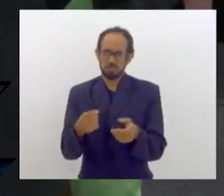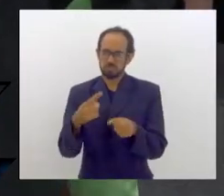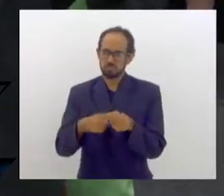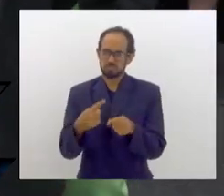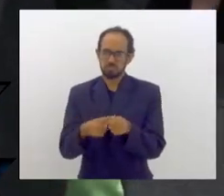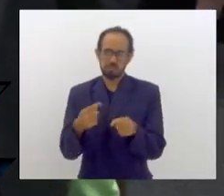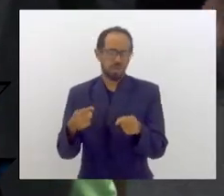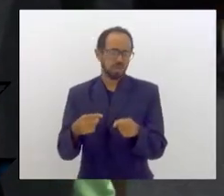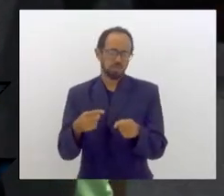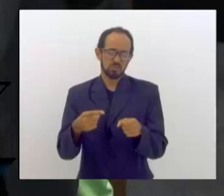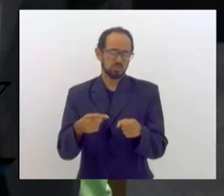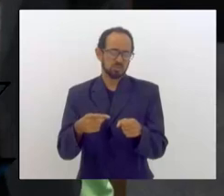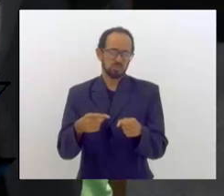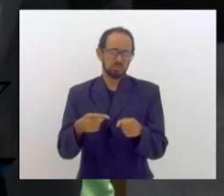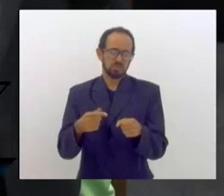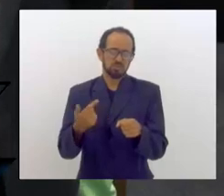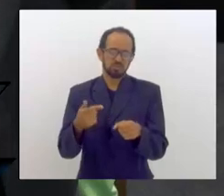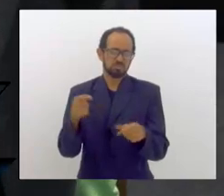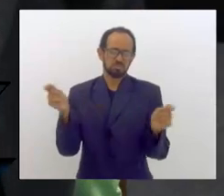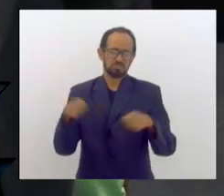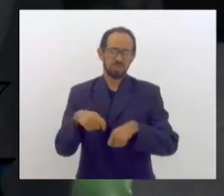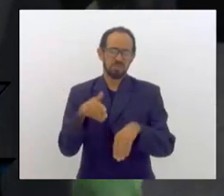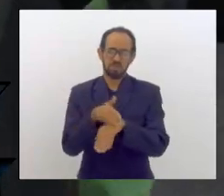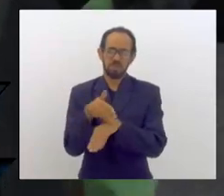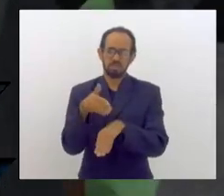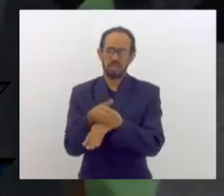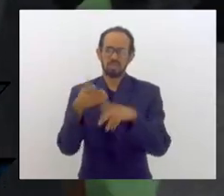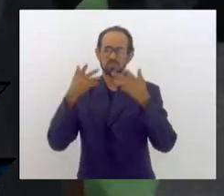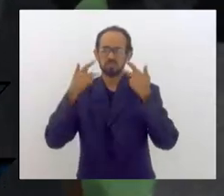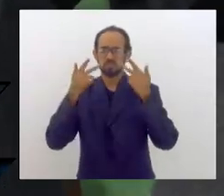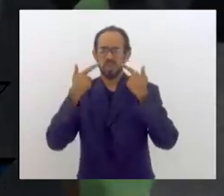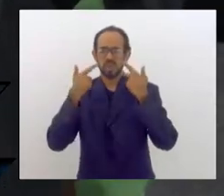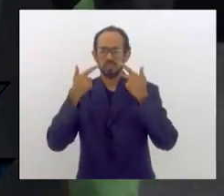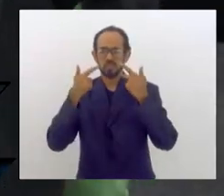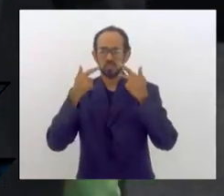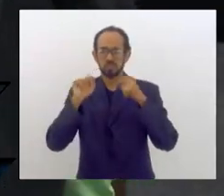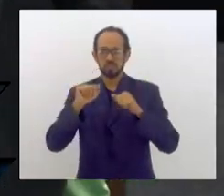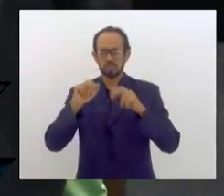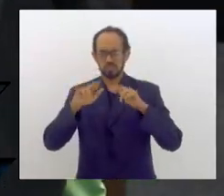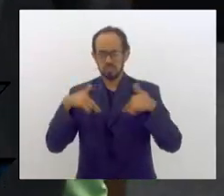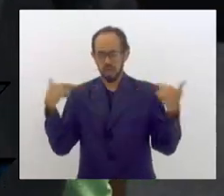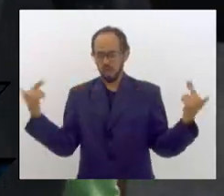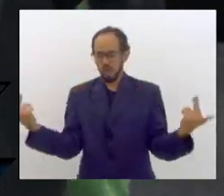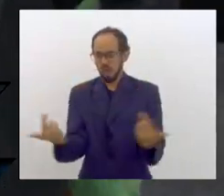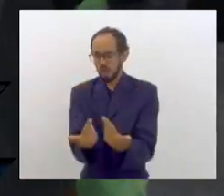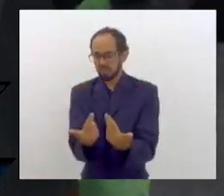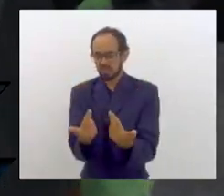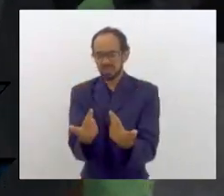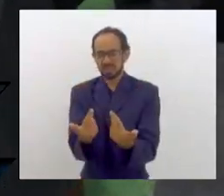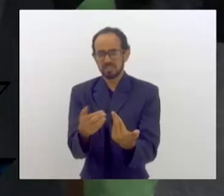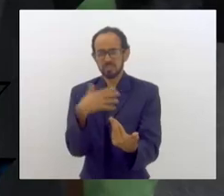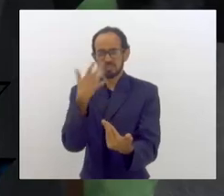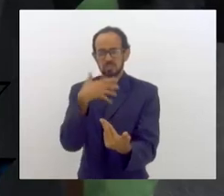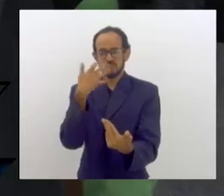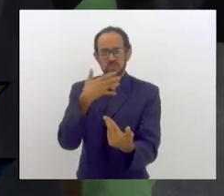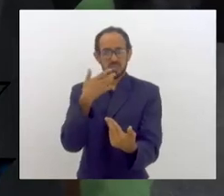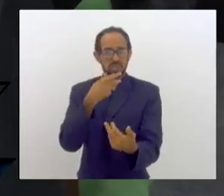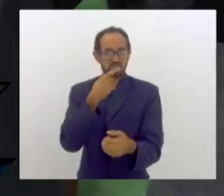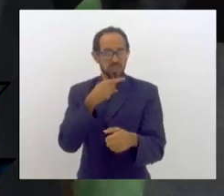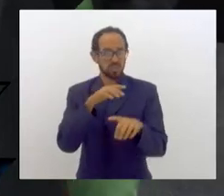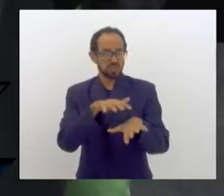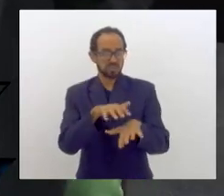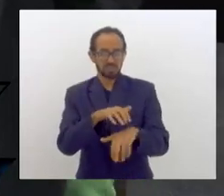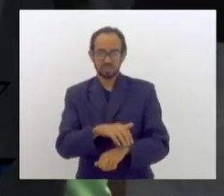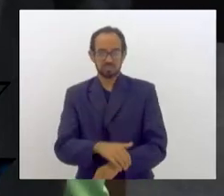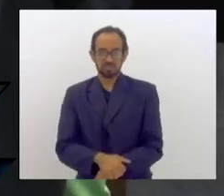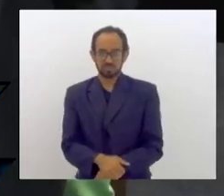entrar num teatro pago. Num... Então, na roda de rima, as pessoas falam exatamente desse jeito. Falam,